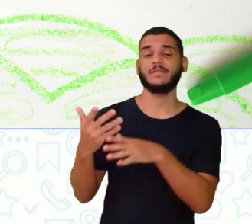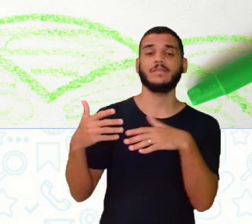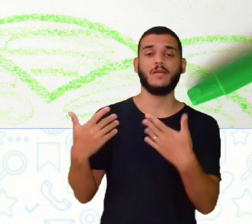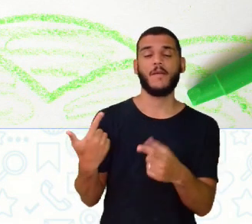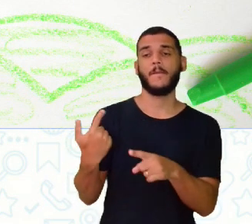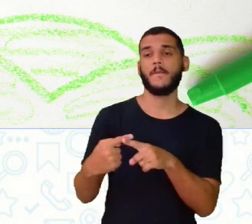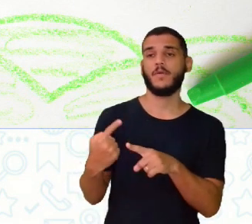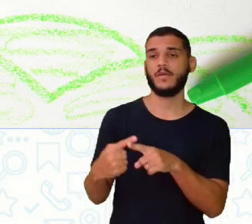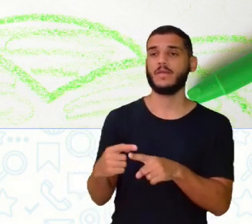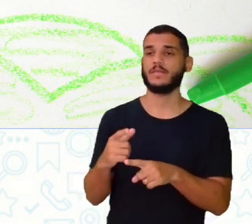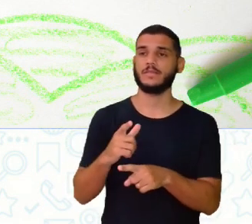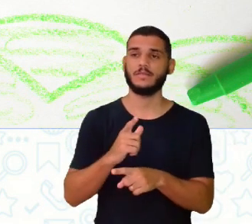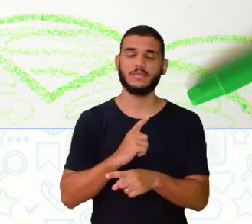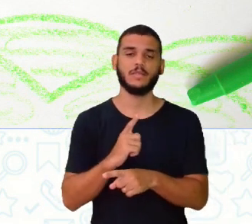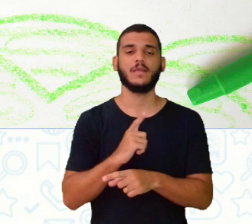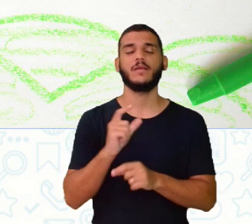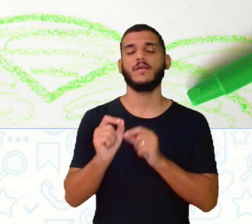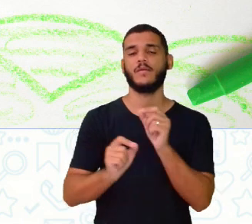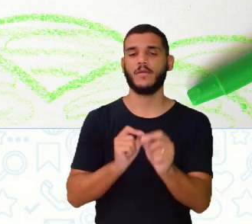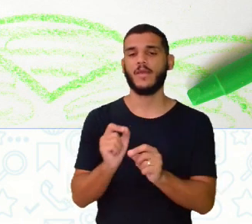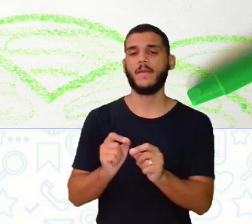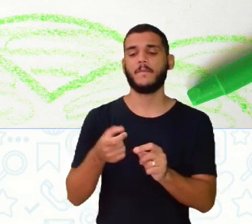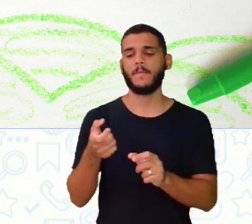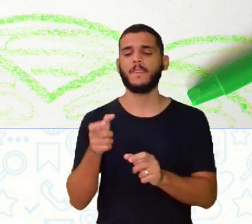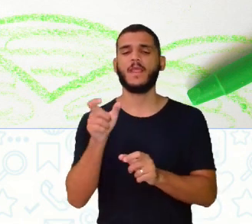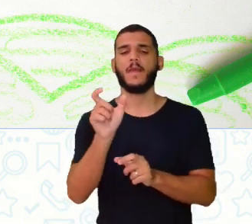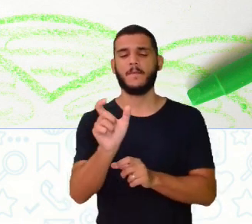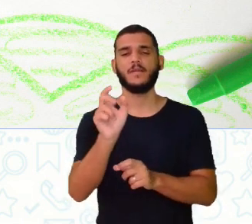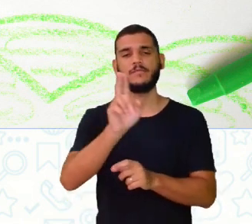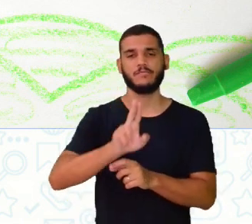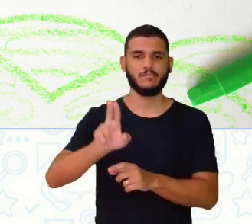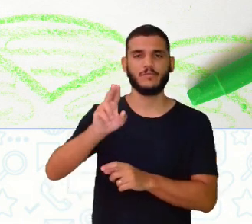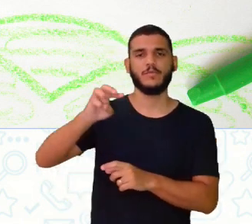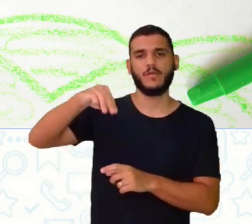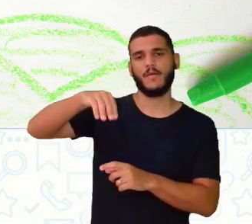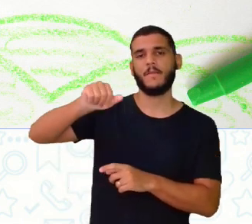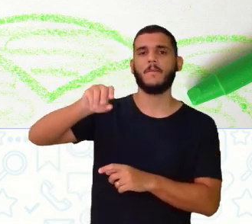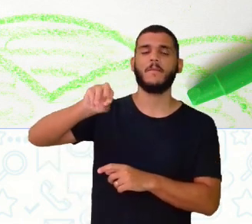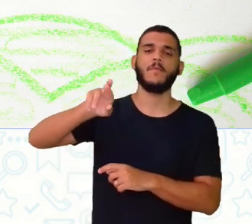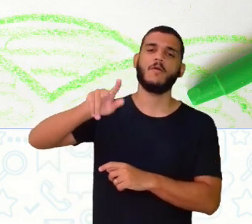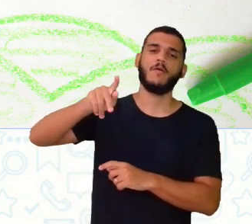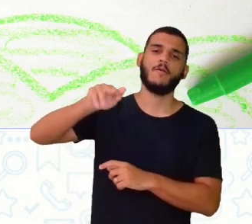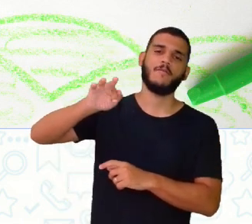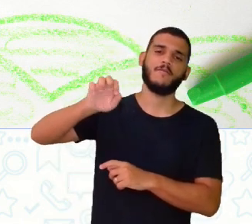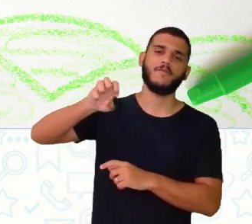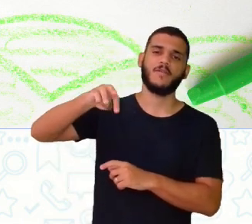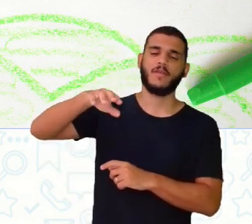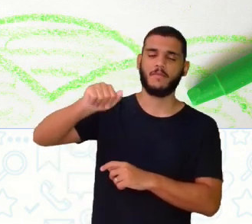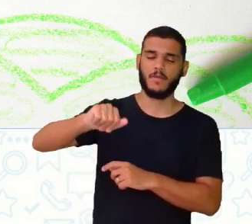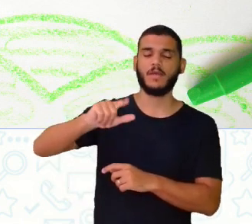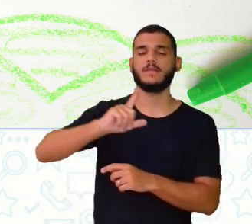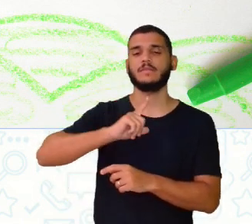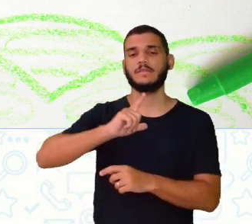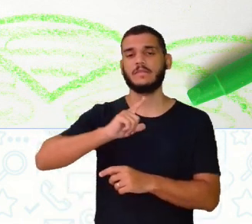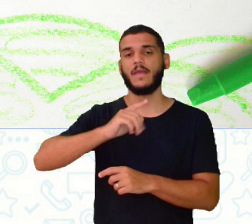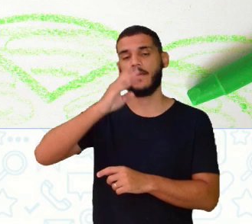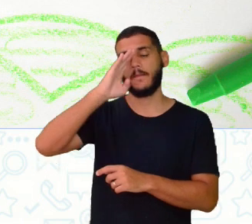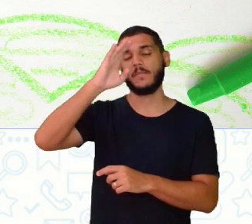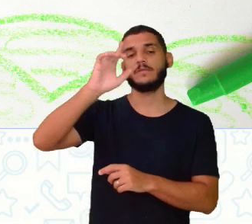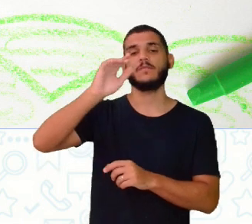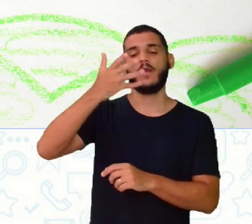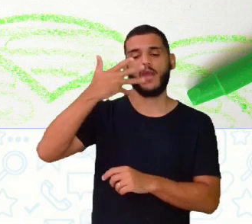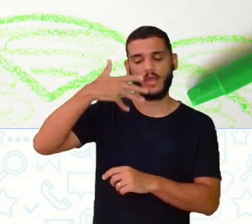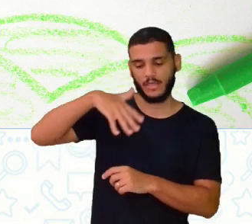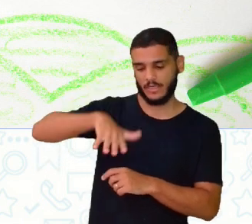ao radical morfema com o significado principal, não é? Criança, foi acrescentado o sufixo,